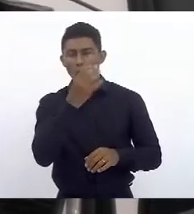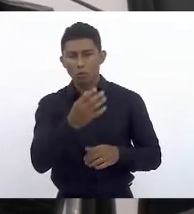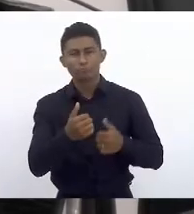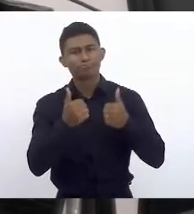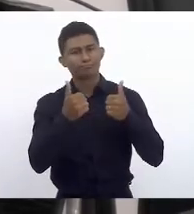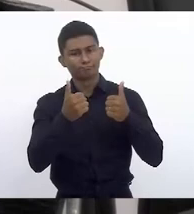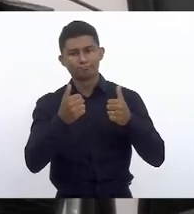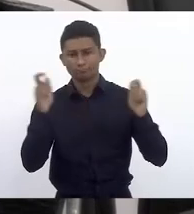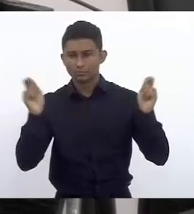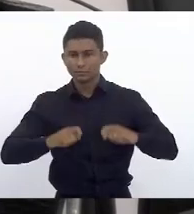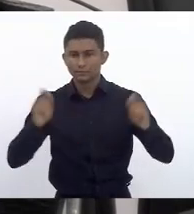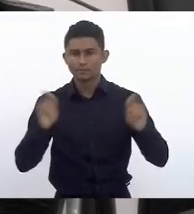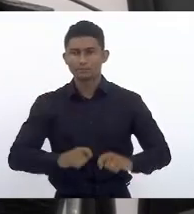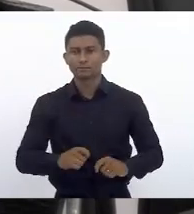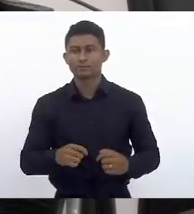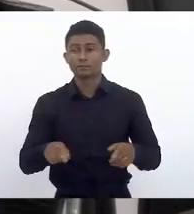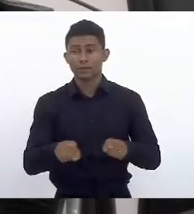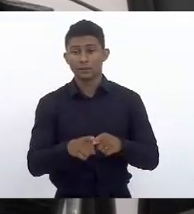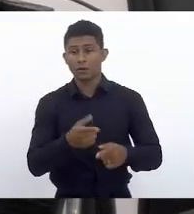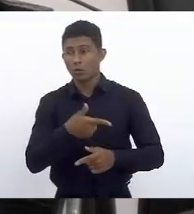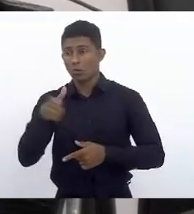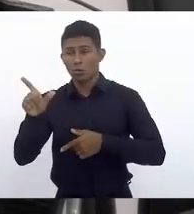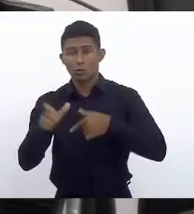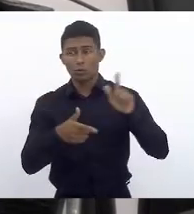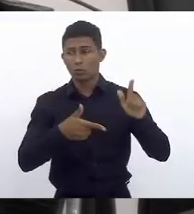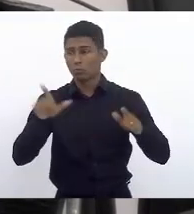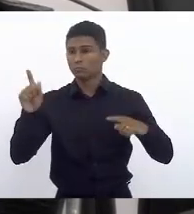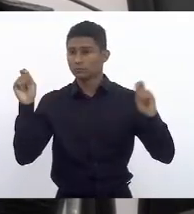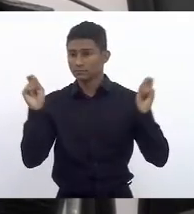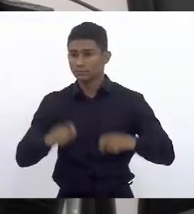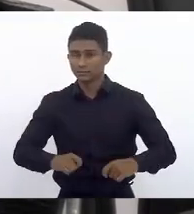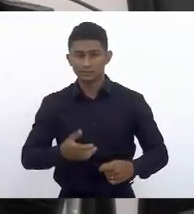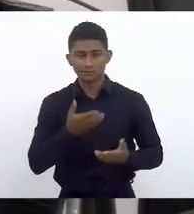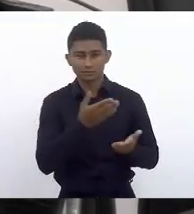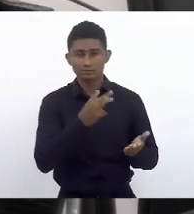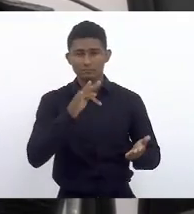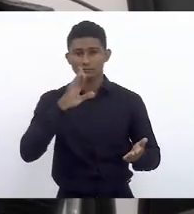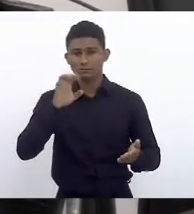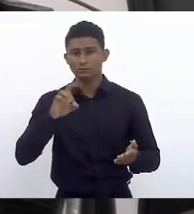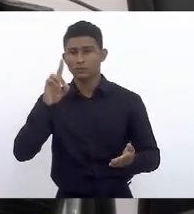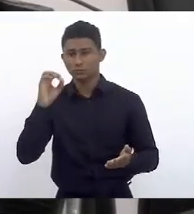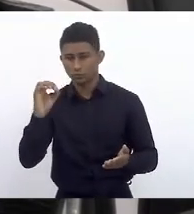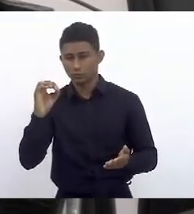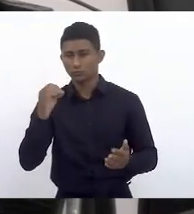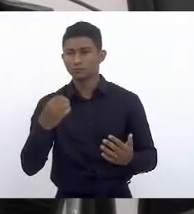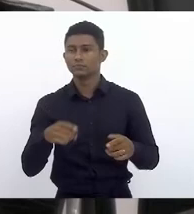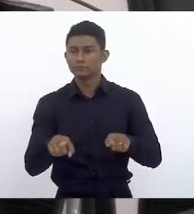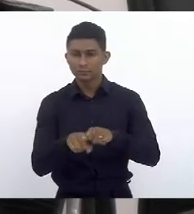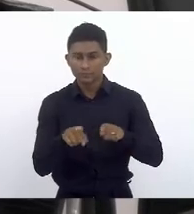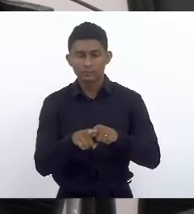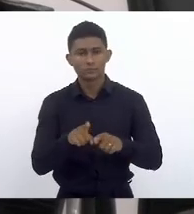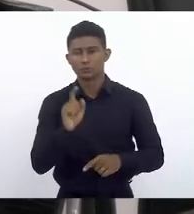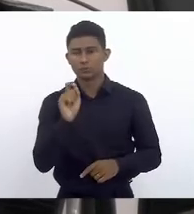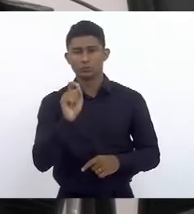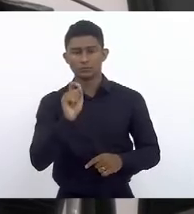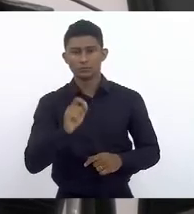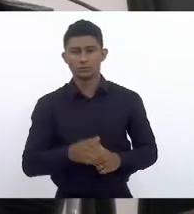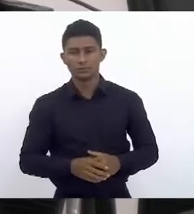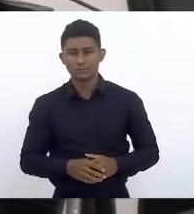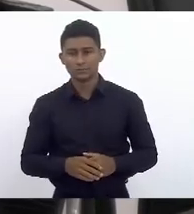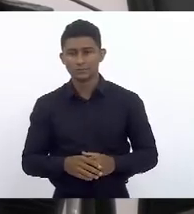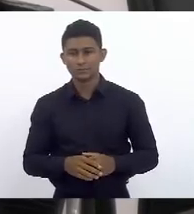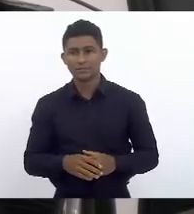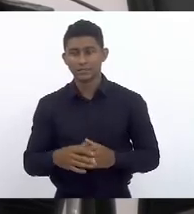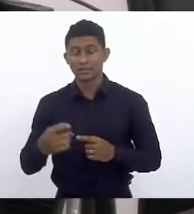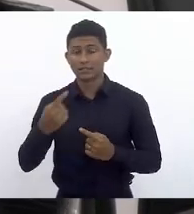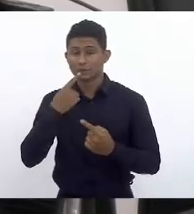E lembrando que temos outras fontes também para capitalizar o fundo e mais a própria demanda em relação dessa discussão